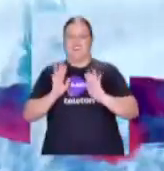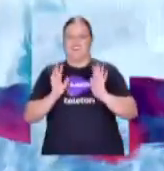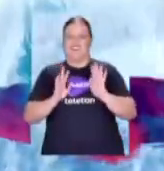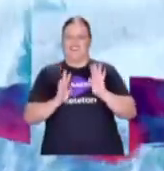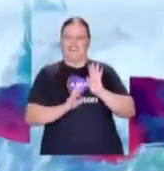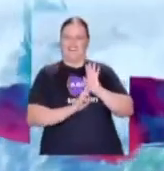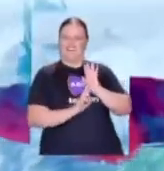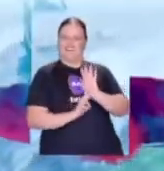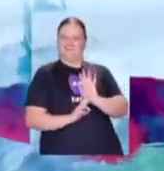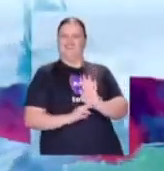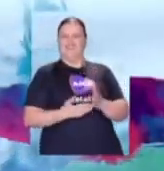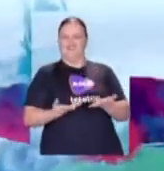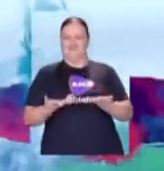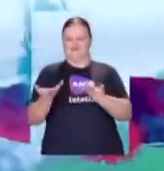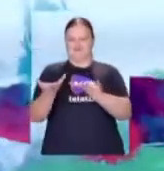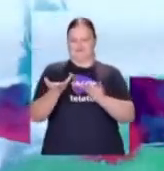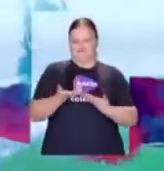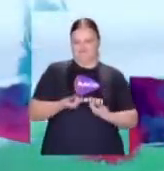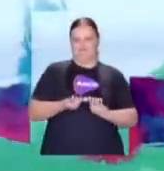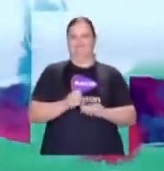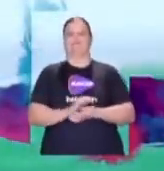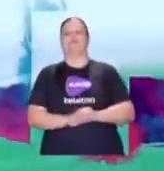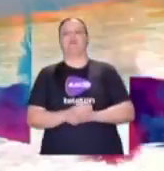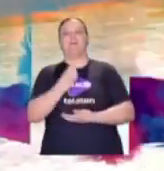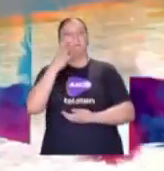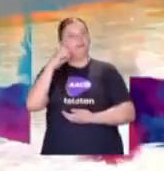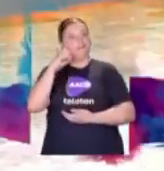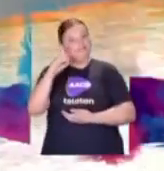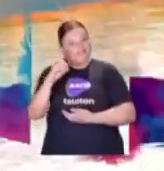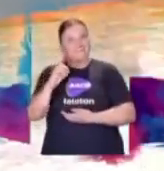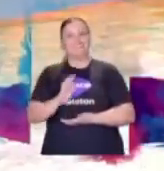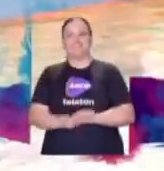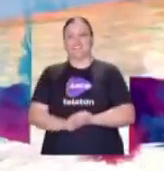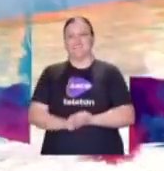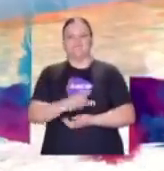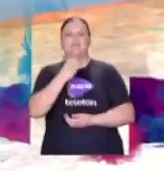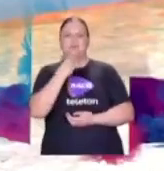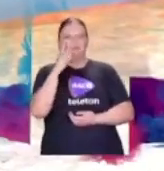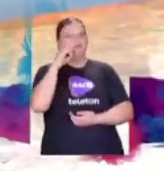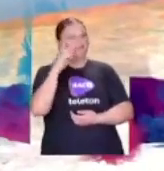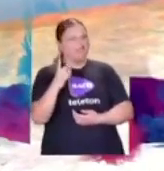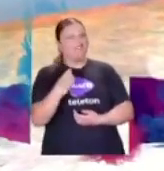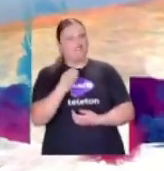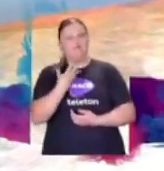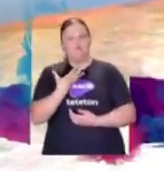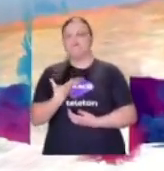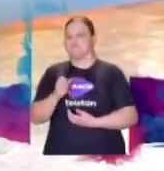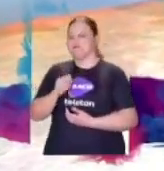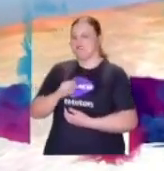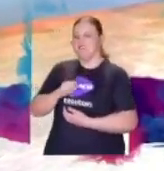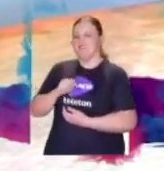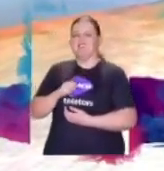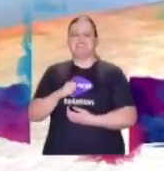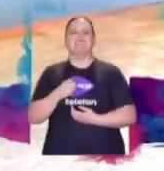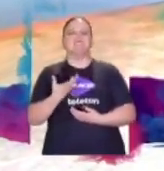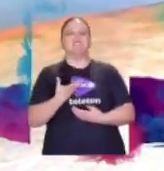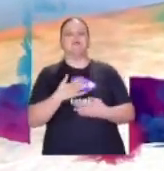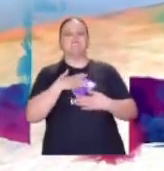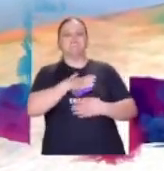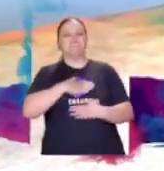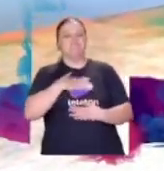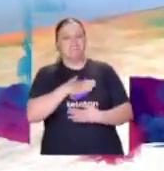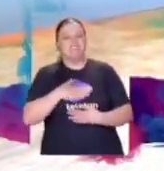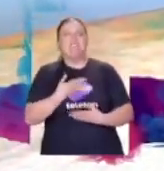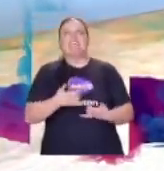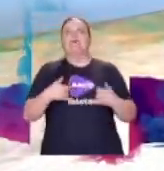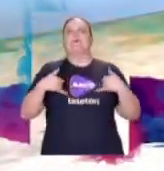seja bem-vindo! Bom dia! Bom dia! Tudo bem? Tudo bem, graças a Deus! Tudo bem, muito prazer,